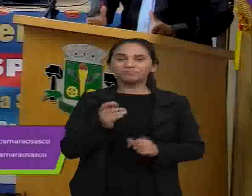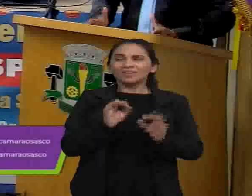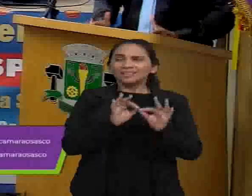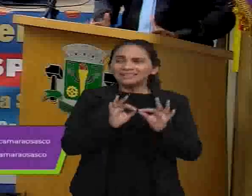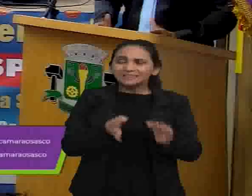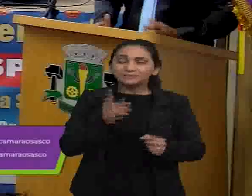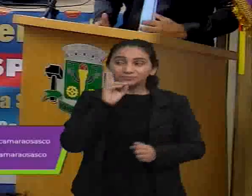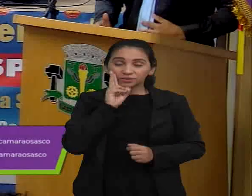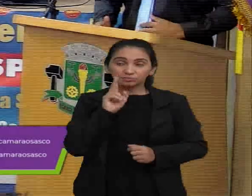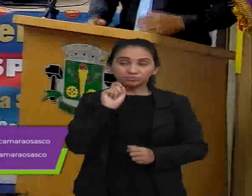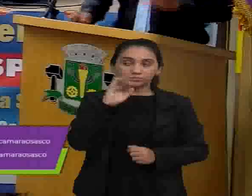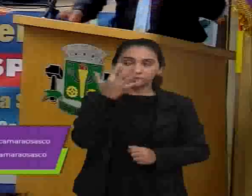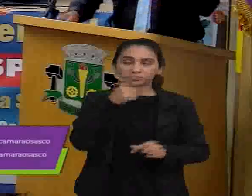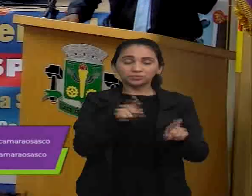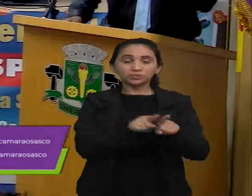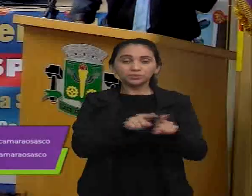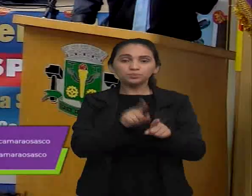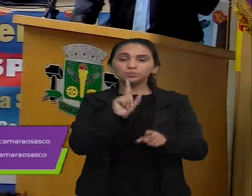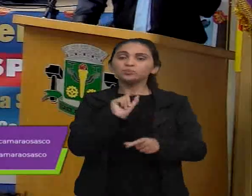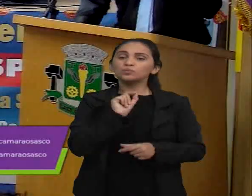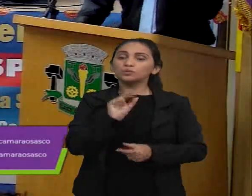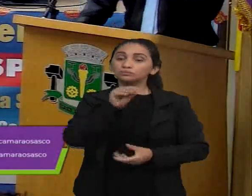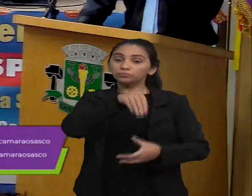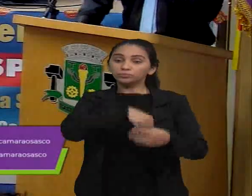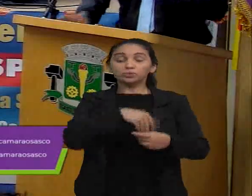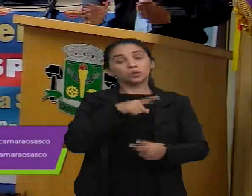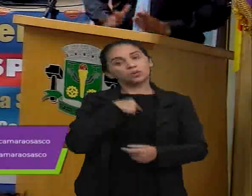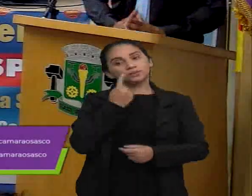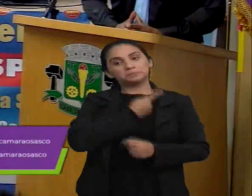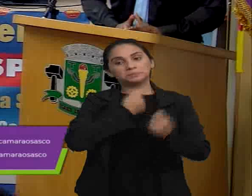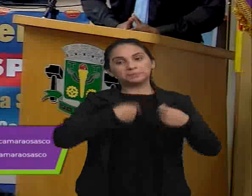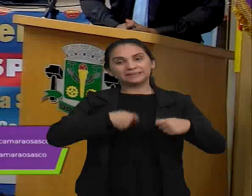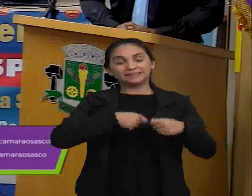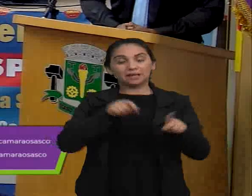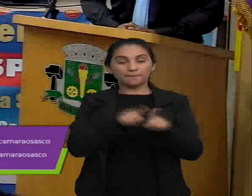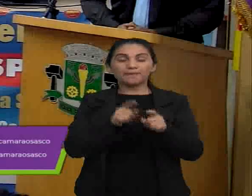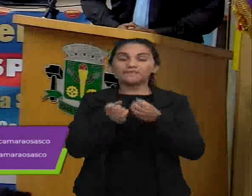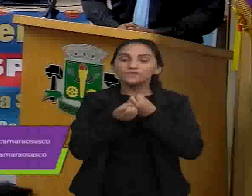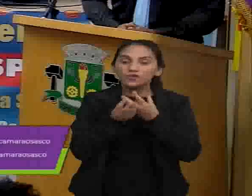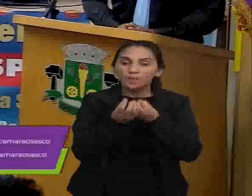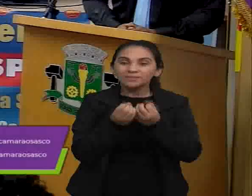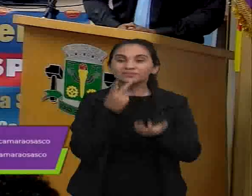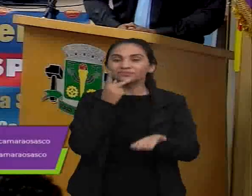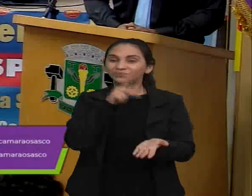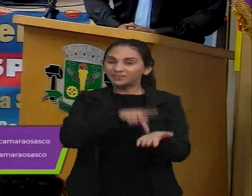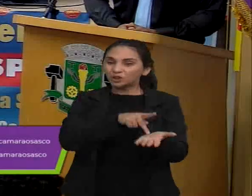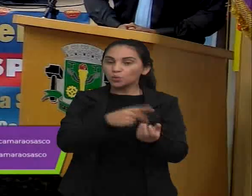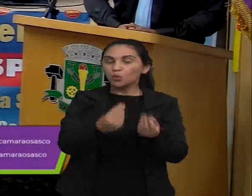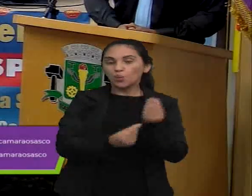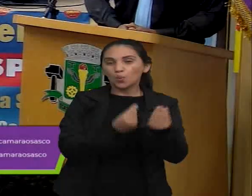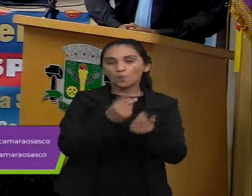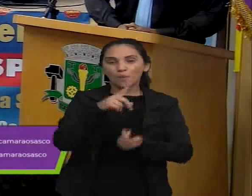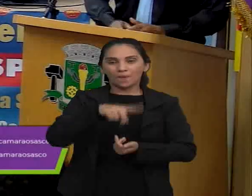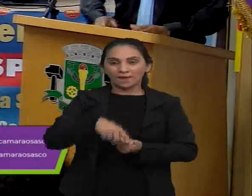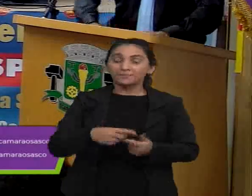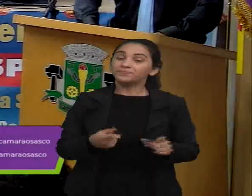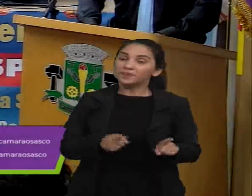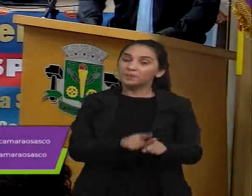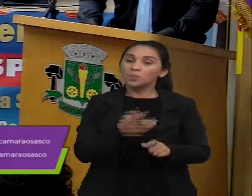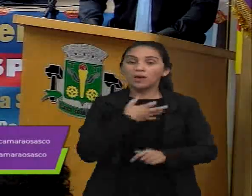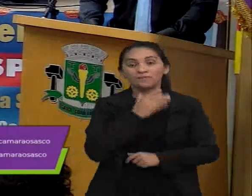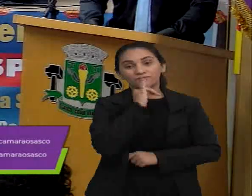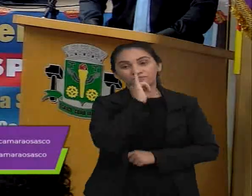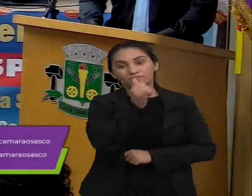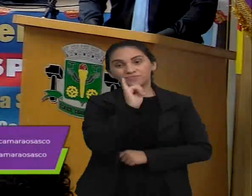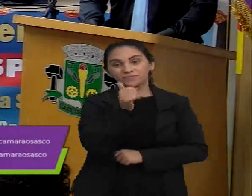perpicaz que vem sendo colocado aqui mas a gente precisa a todo momento informar a população porque eu queria dizer para